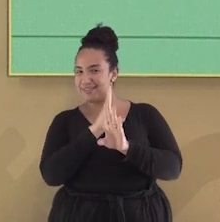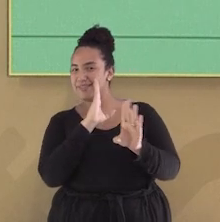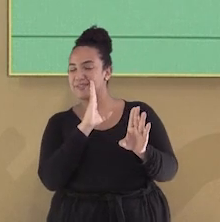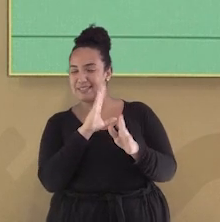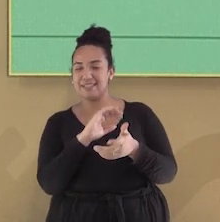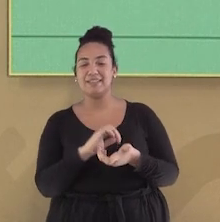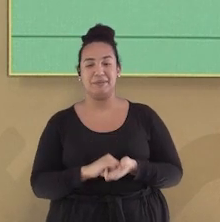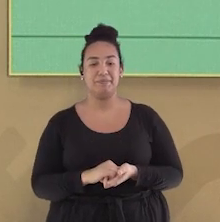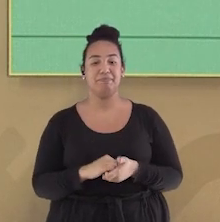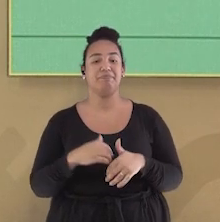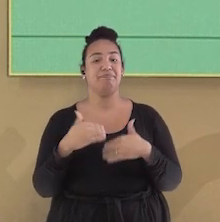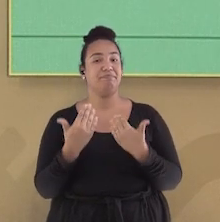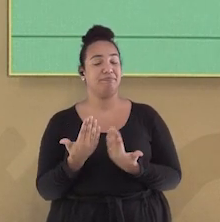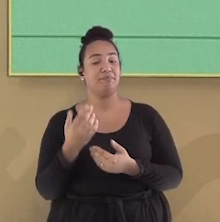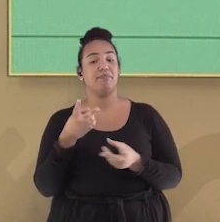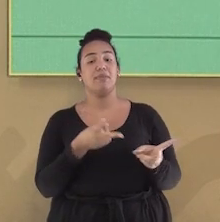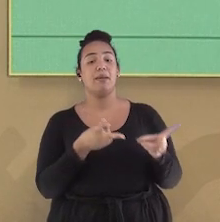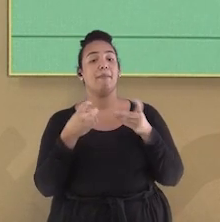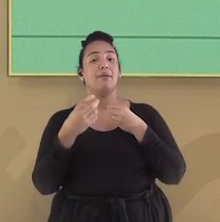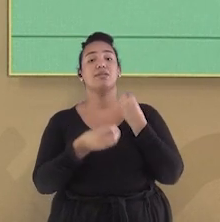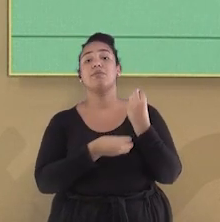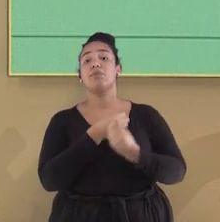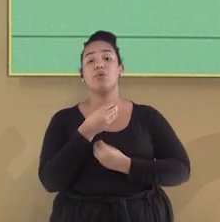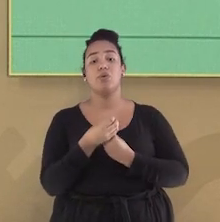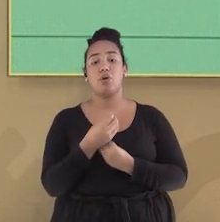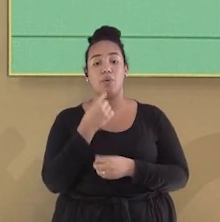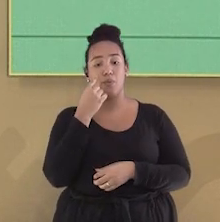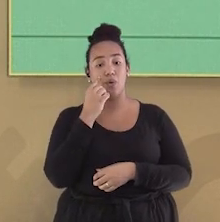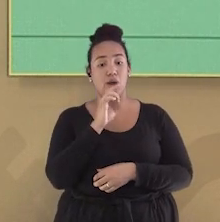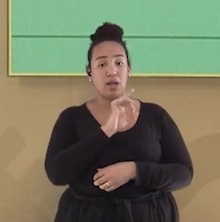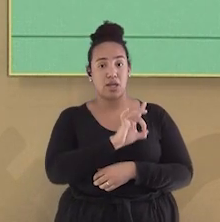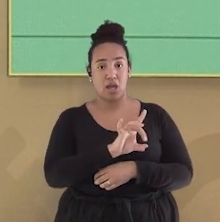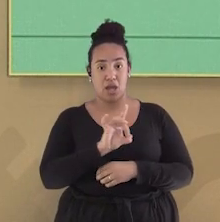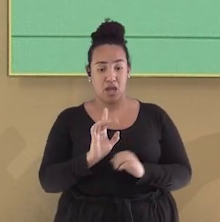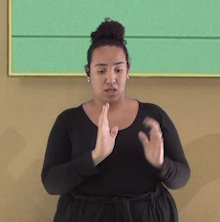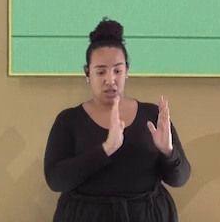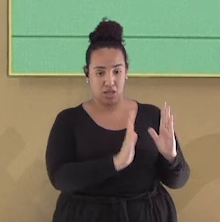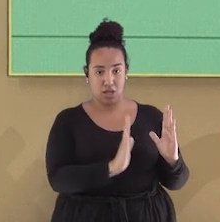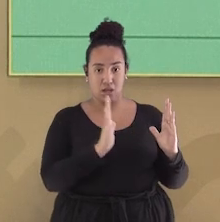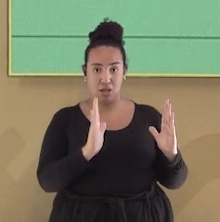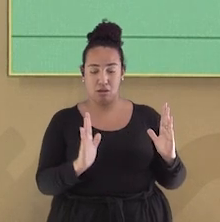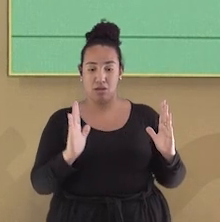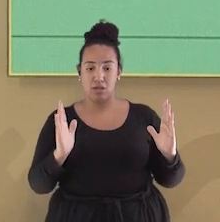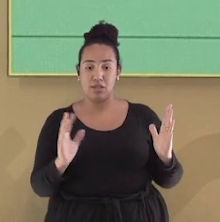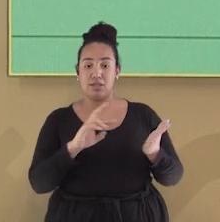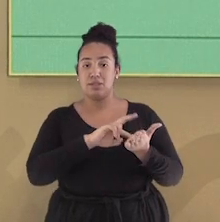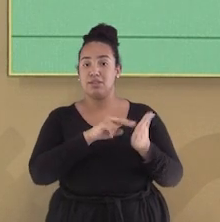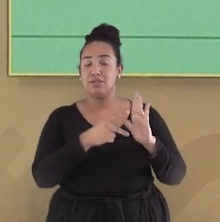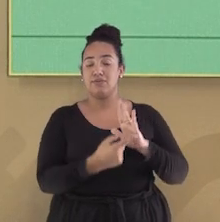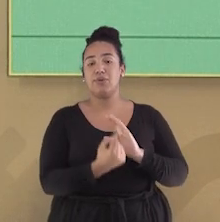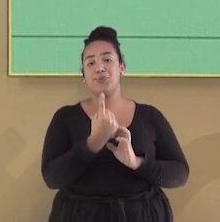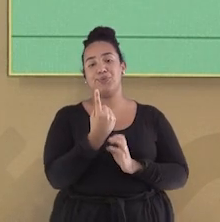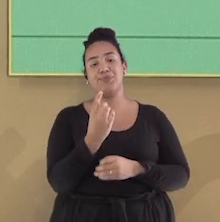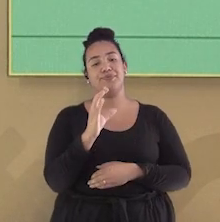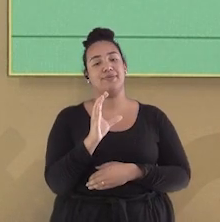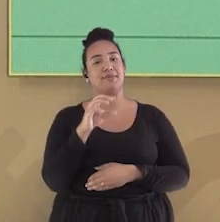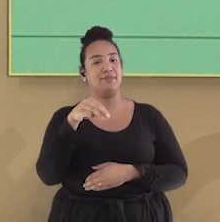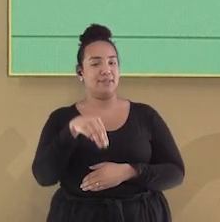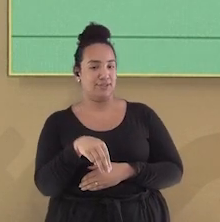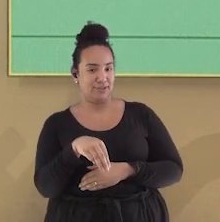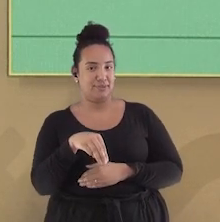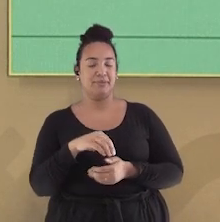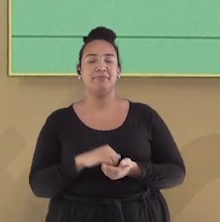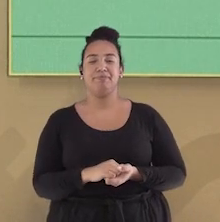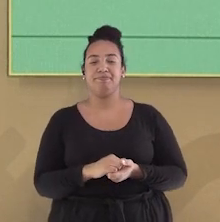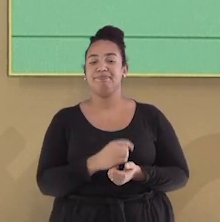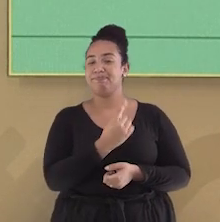isso? Aqui nós identificamos por observar que cada intervalo desses representa 1 centímetro. E